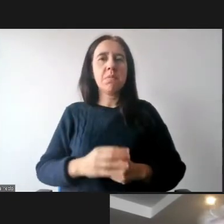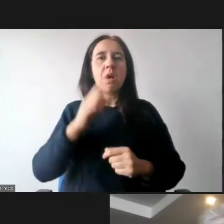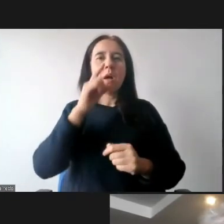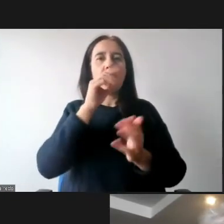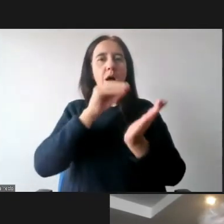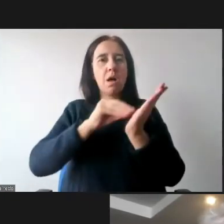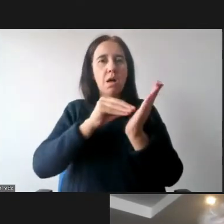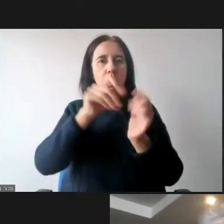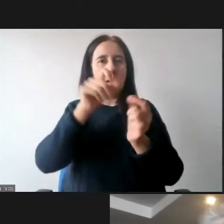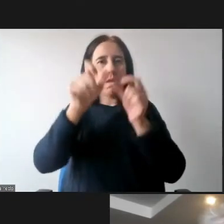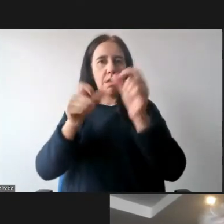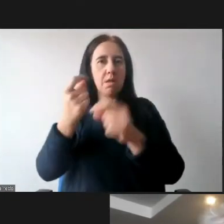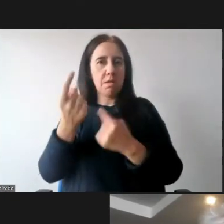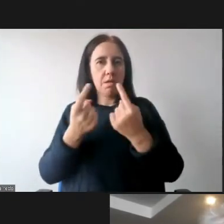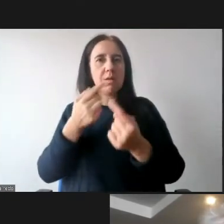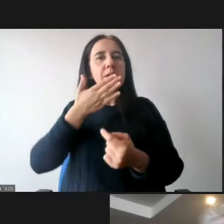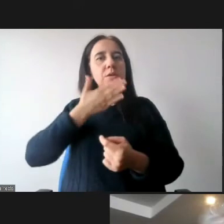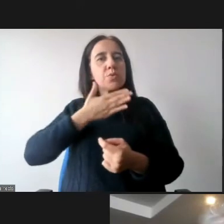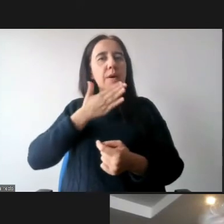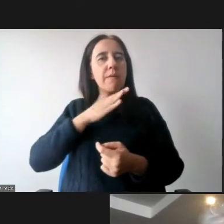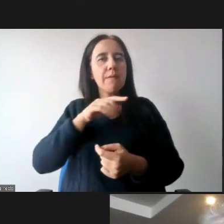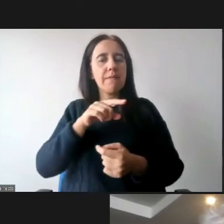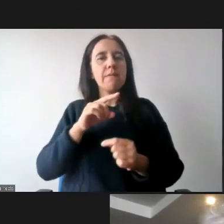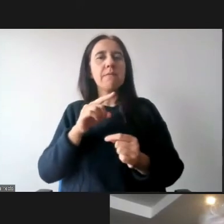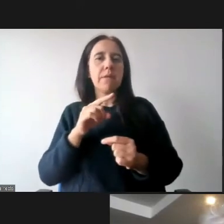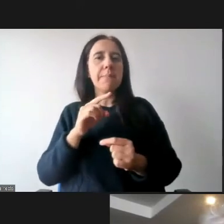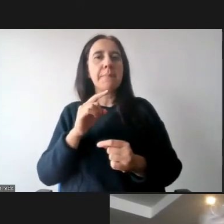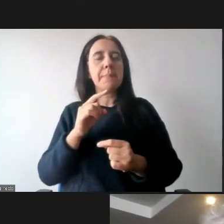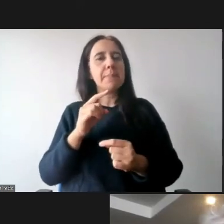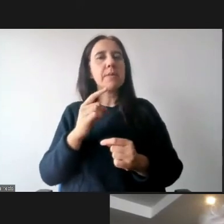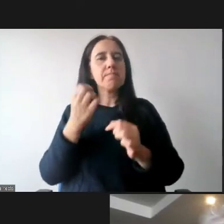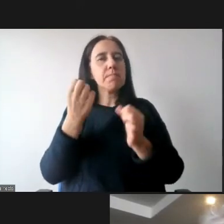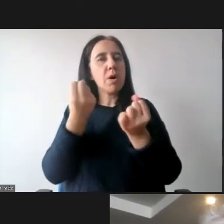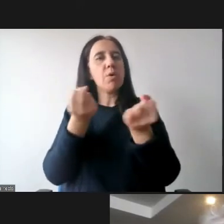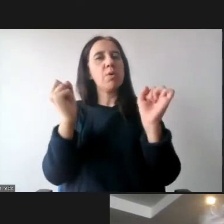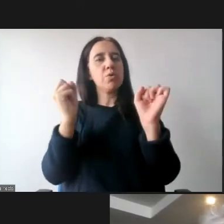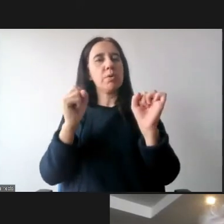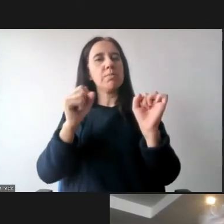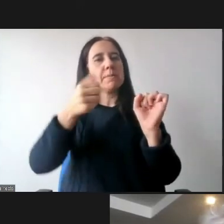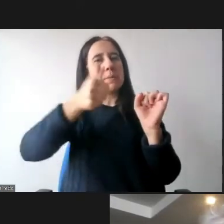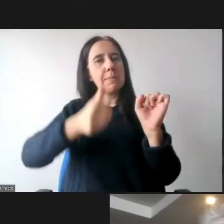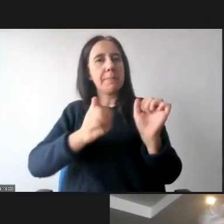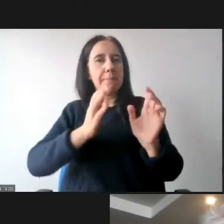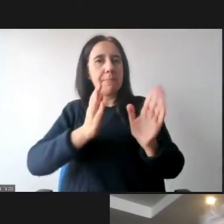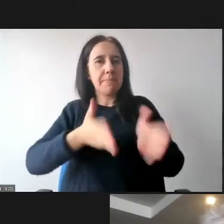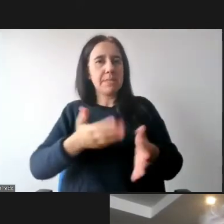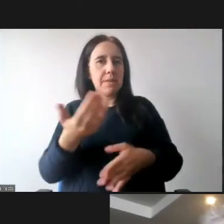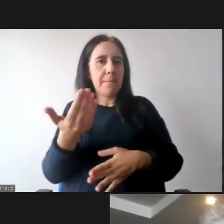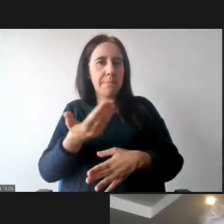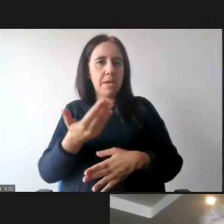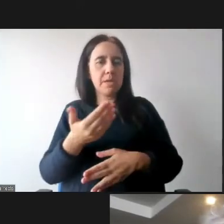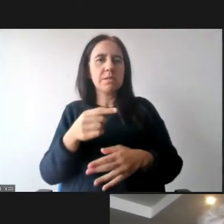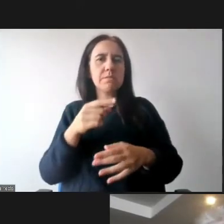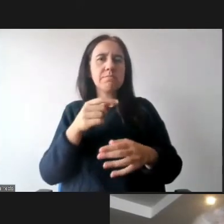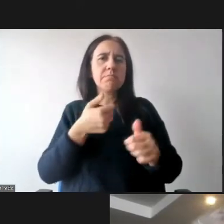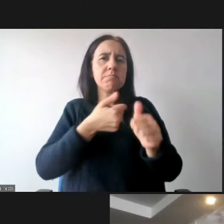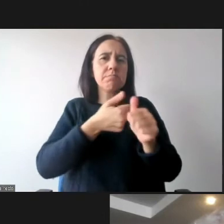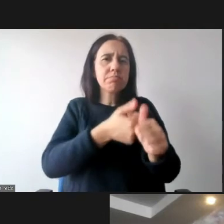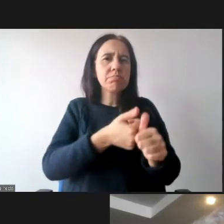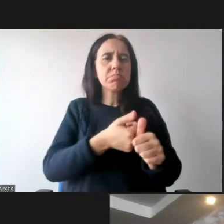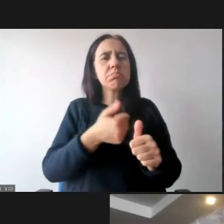autores, esta razoabilidade merece ser autonomizada como um teste autónomo, remete aqui para uma dimensão material, para uma